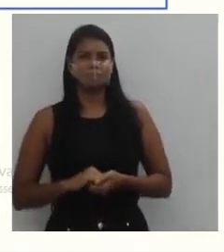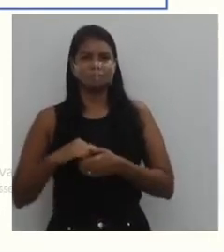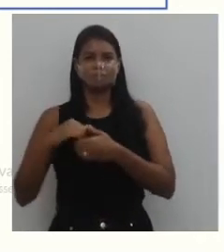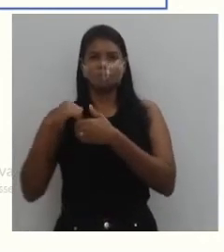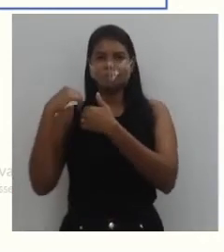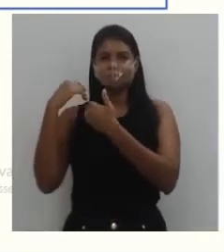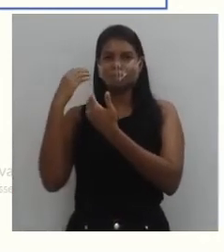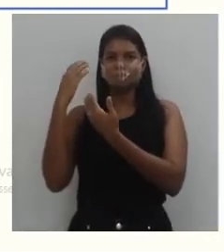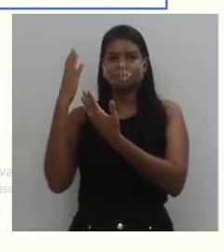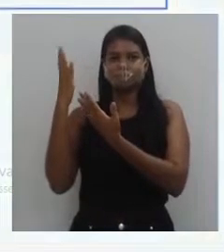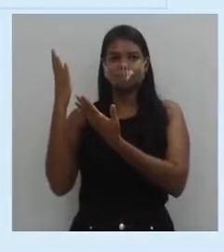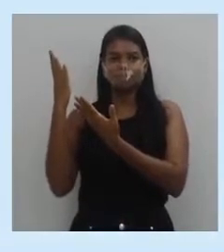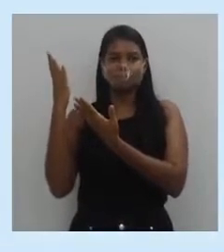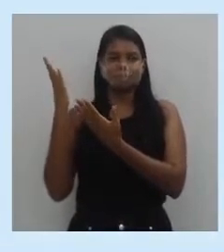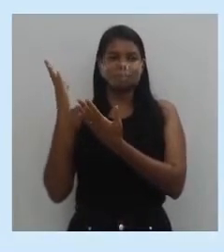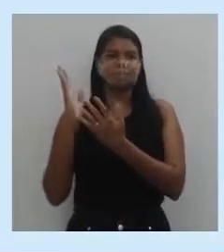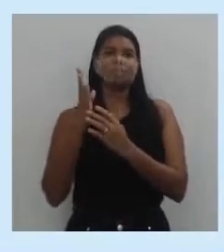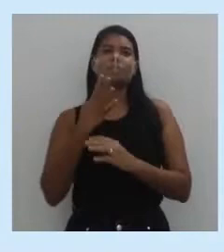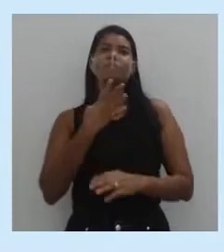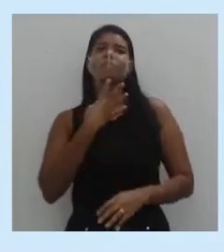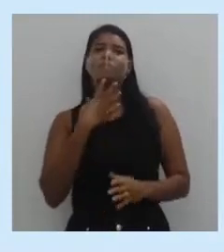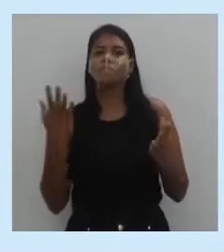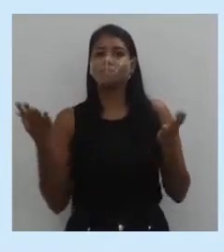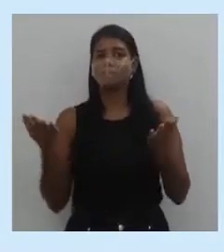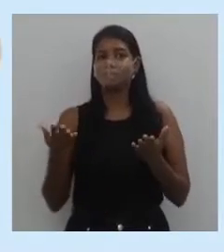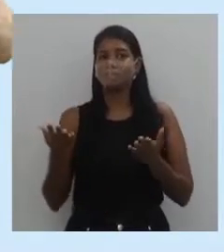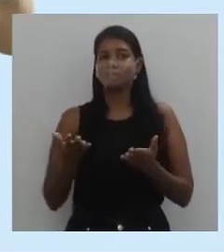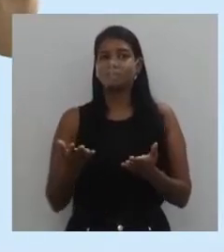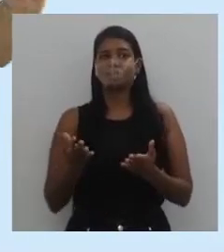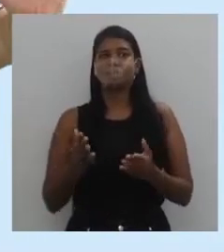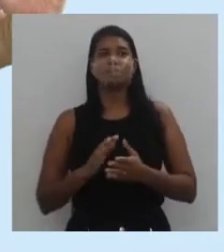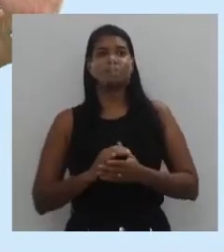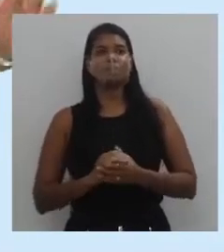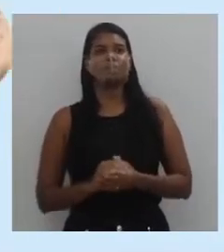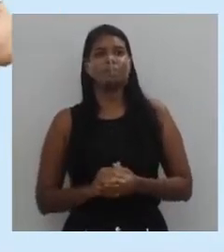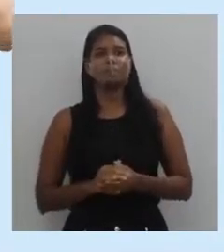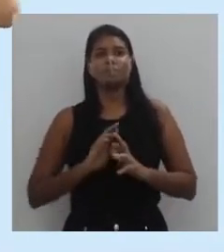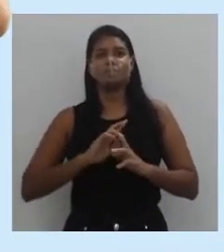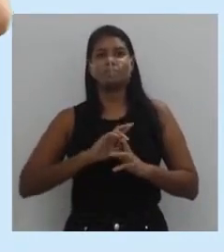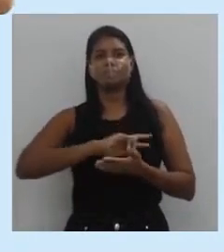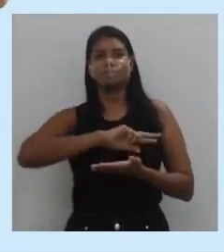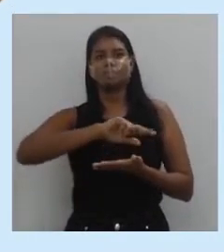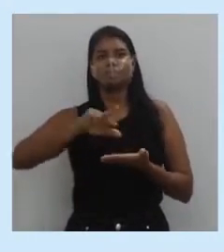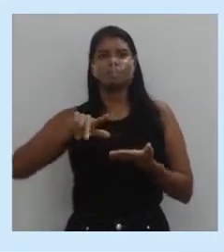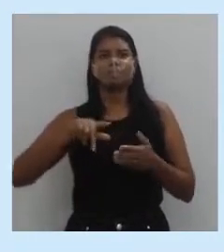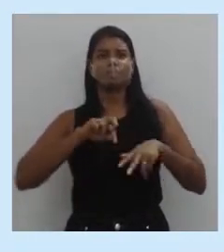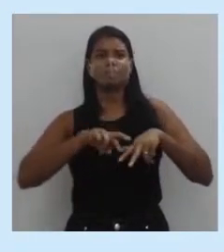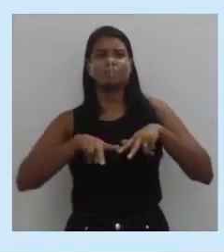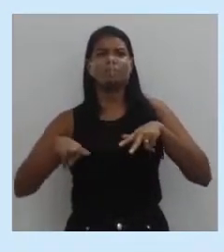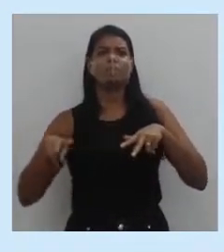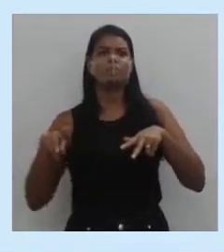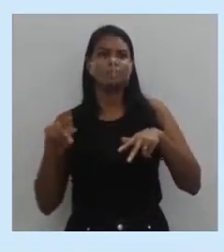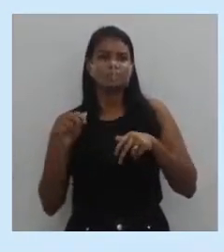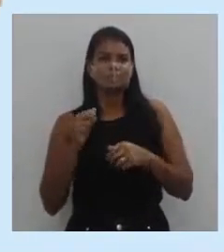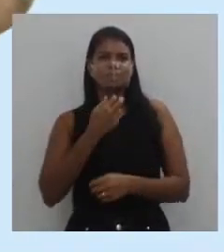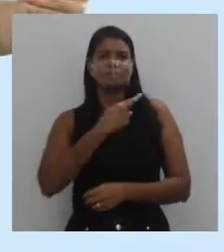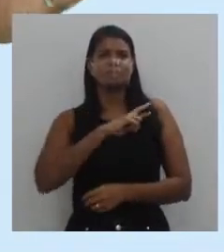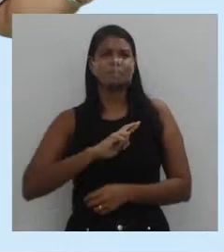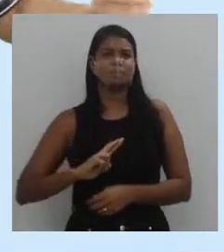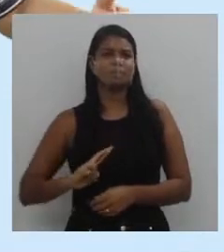Então, é isso aí. Olhem só, vamos conhecer justamente essa diversidade,